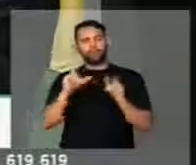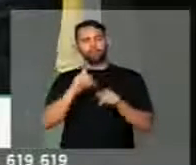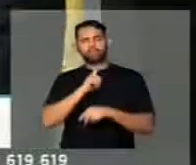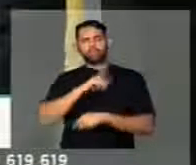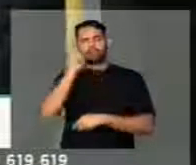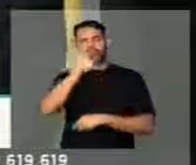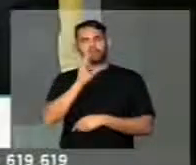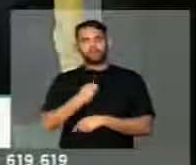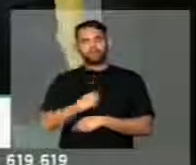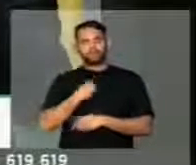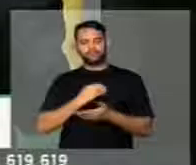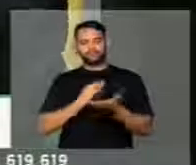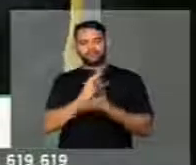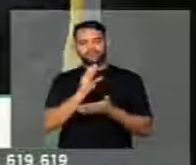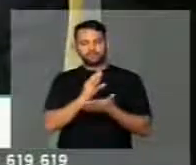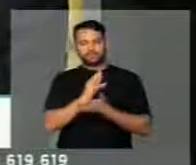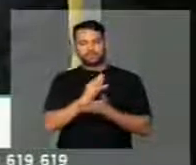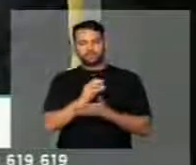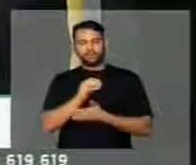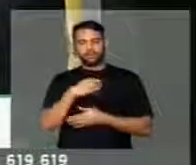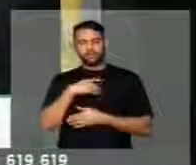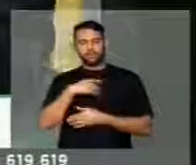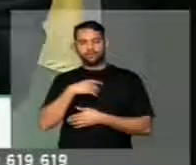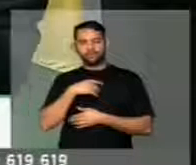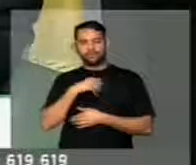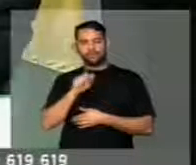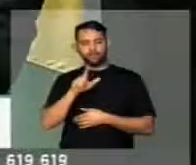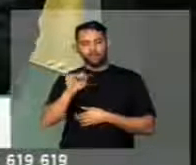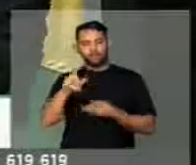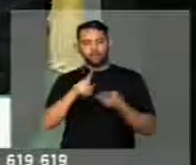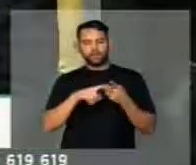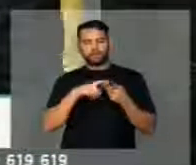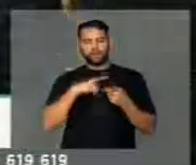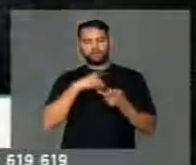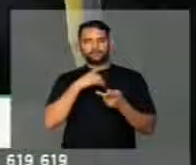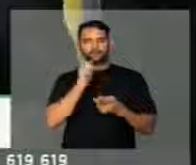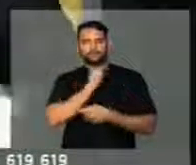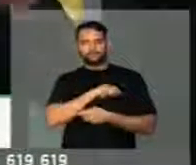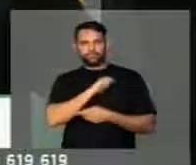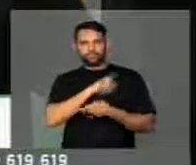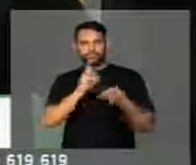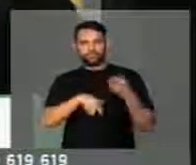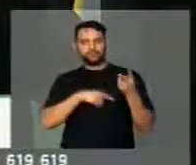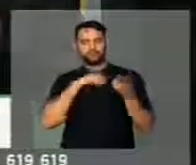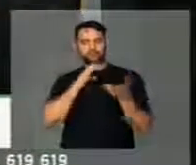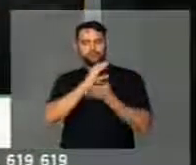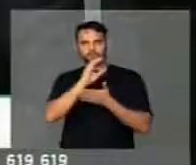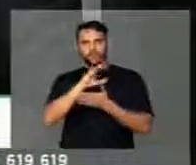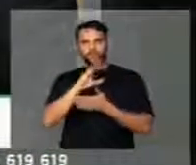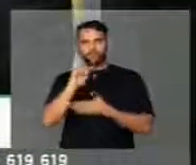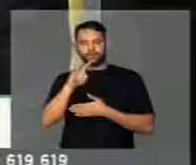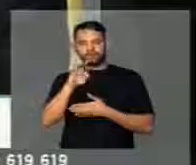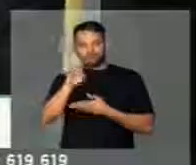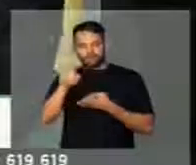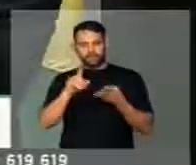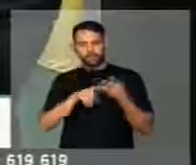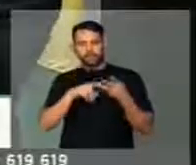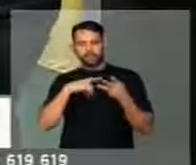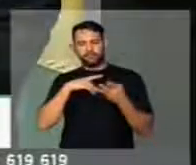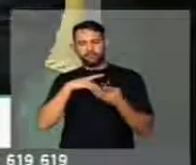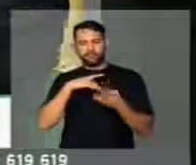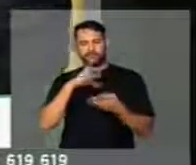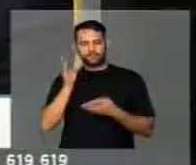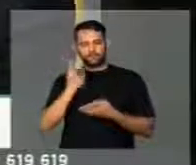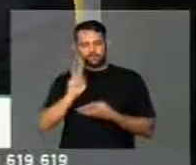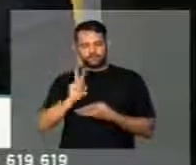o Brasil financiar Angola, financiar Argentina, financiar Costa Rica,